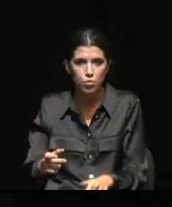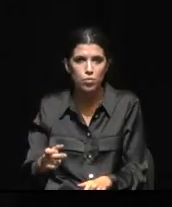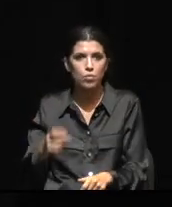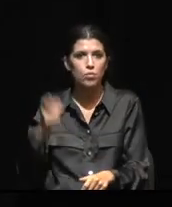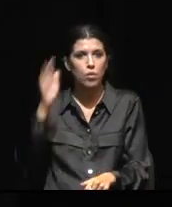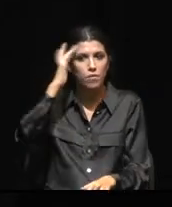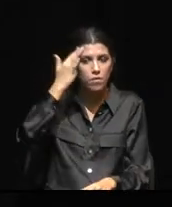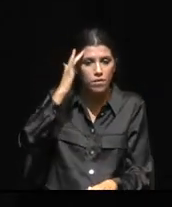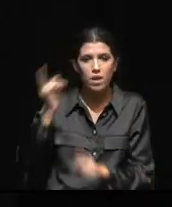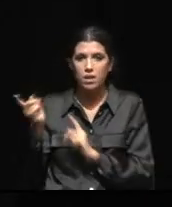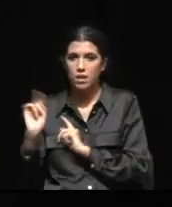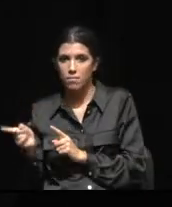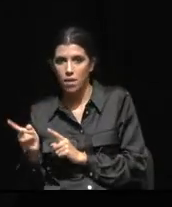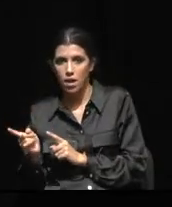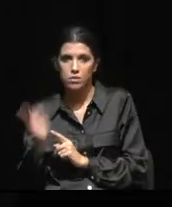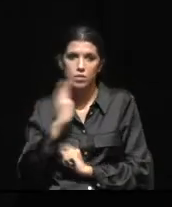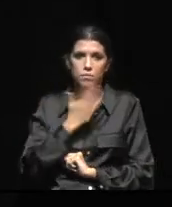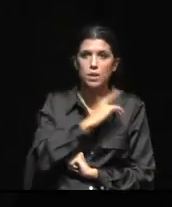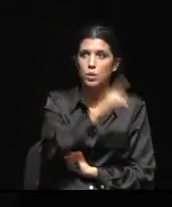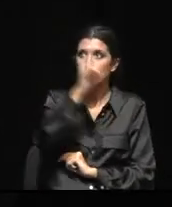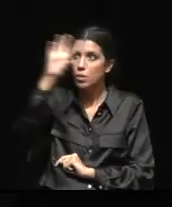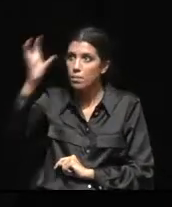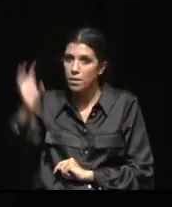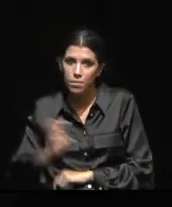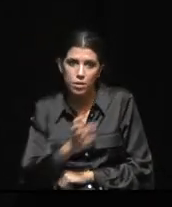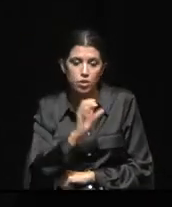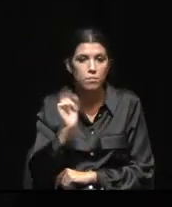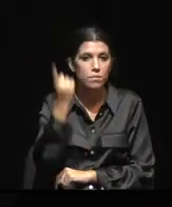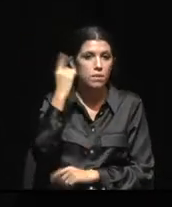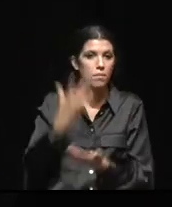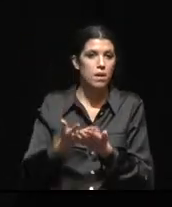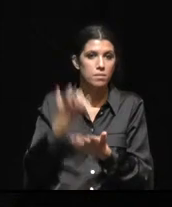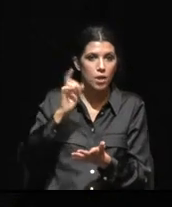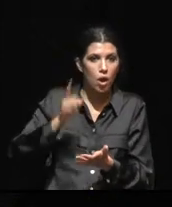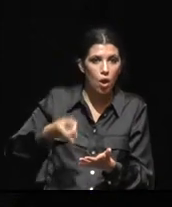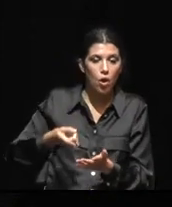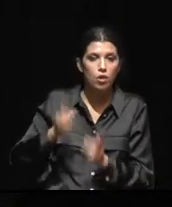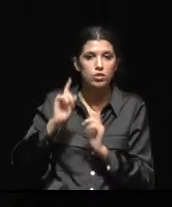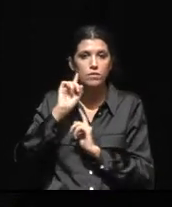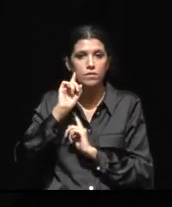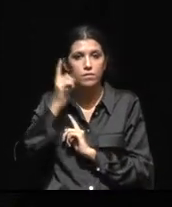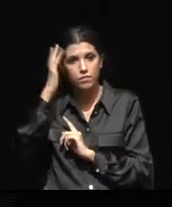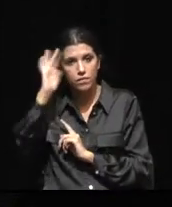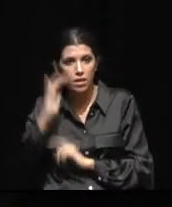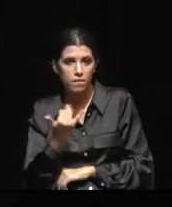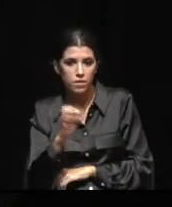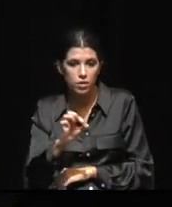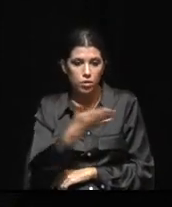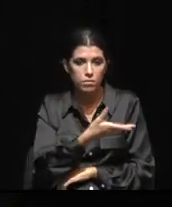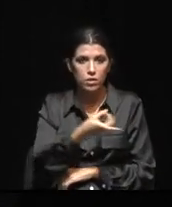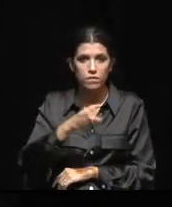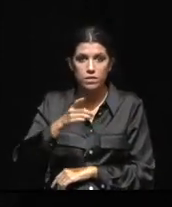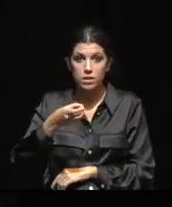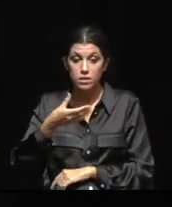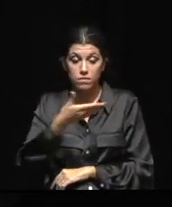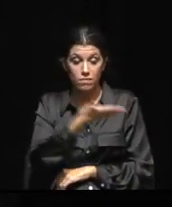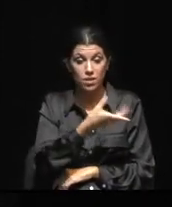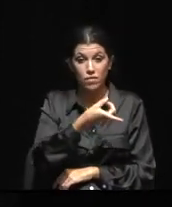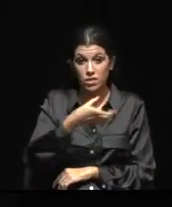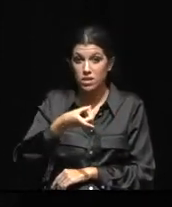dias de feveriro e Maro dependendo do país a primeira celebração aconteceu a 28 de fevereiro de 1909 nos Estados